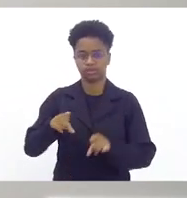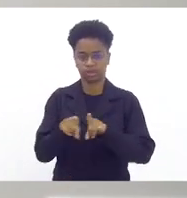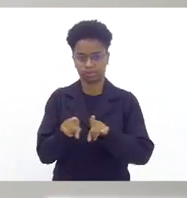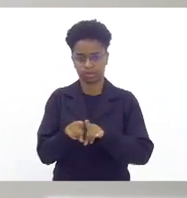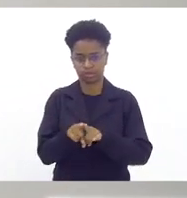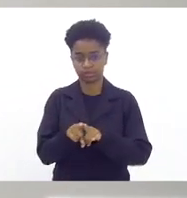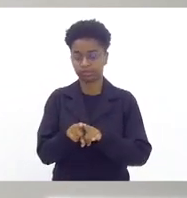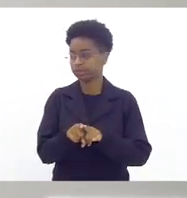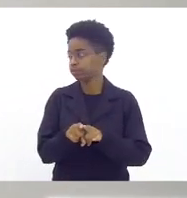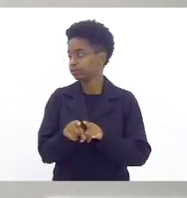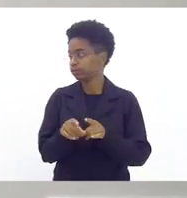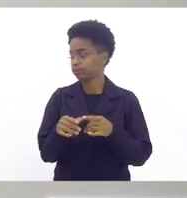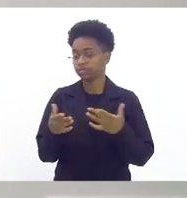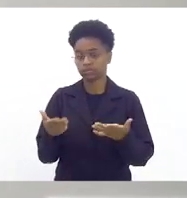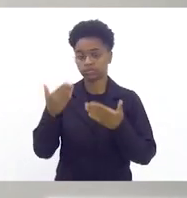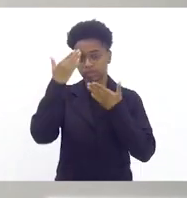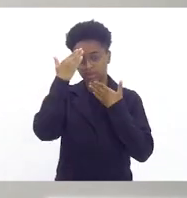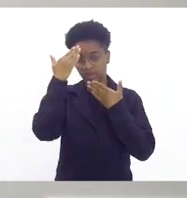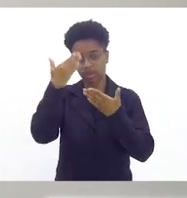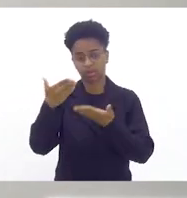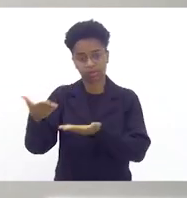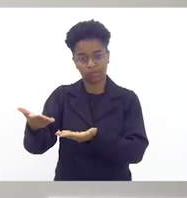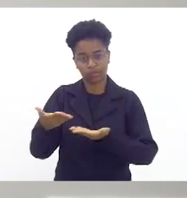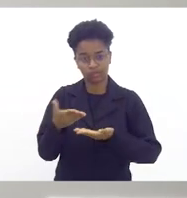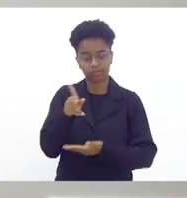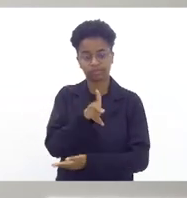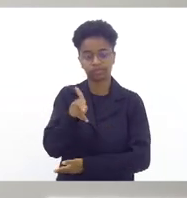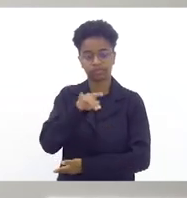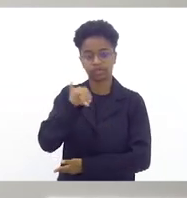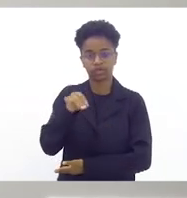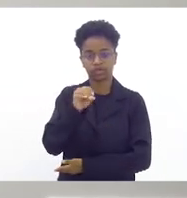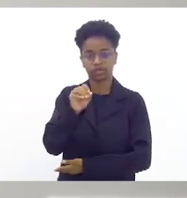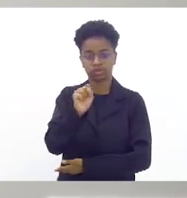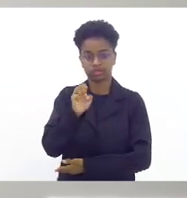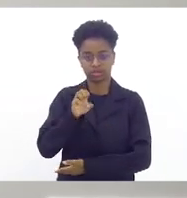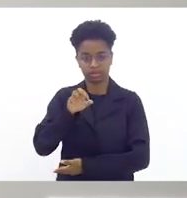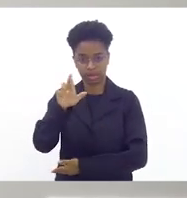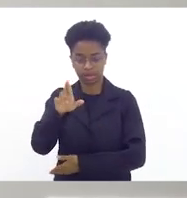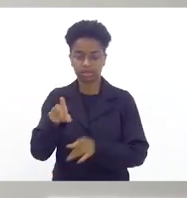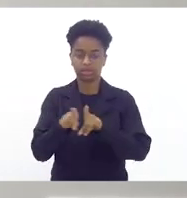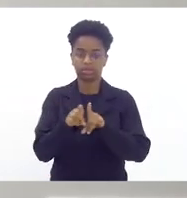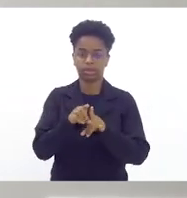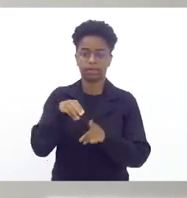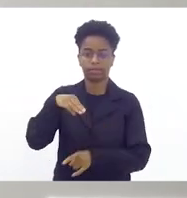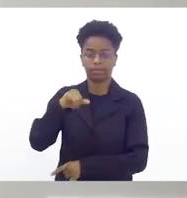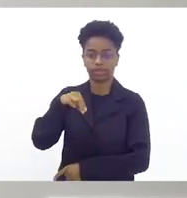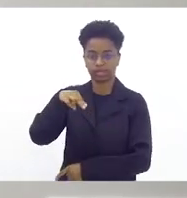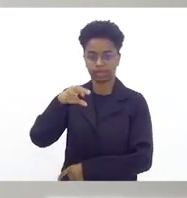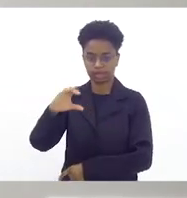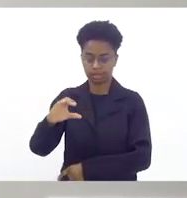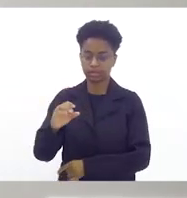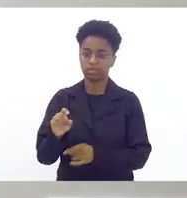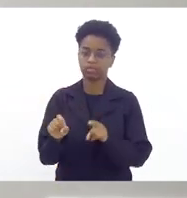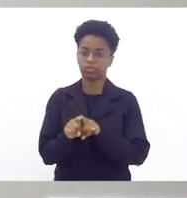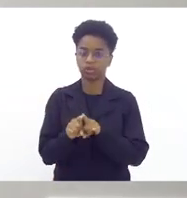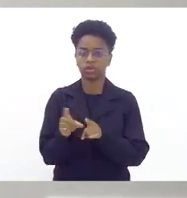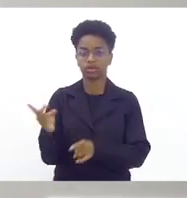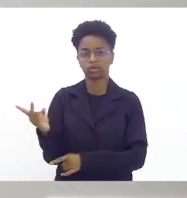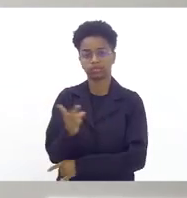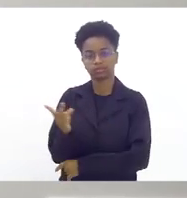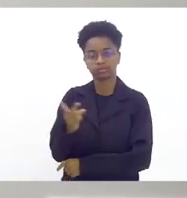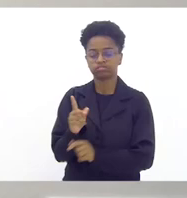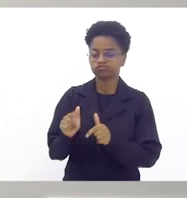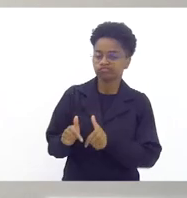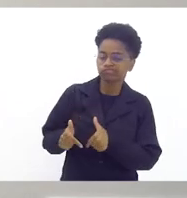então, agradeço o convite do professor José Maio e do Carlos Mink, desses parlamentares que estão na luta